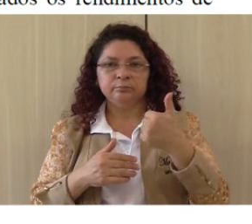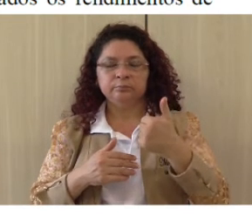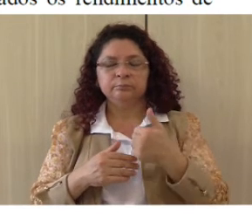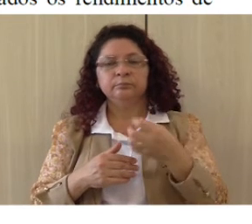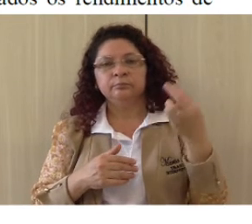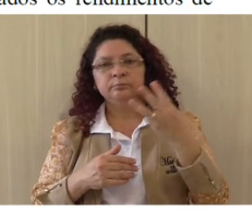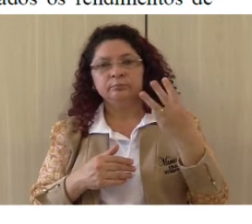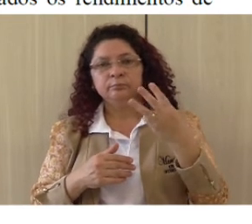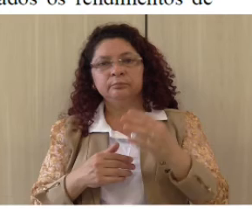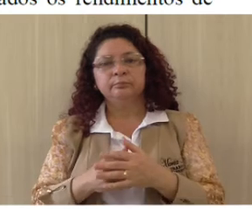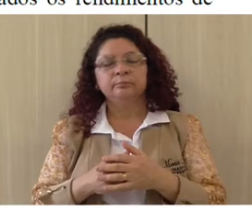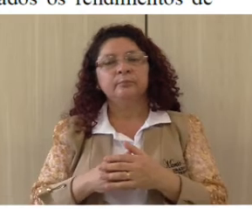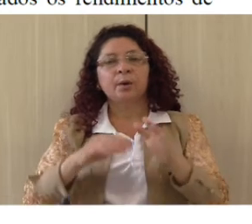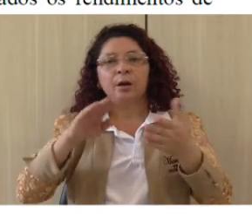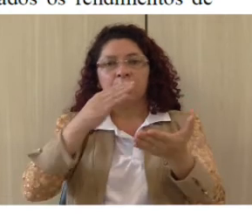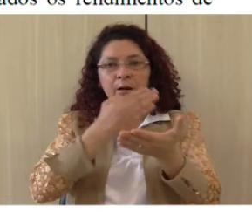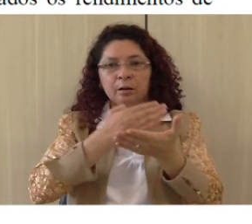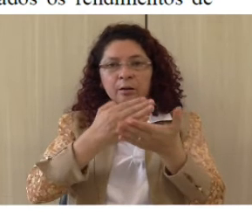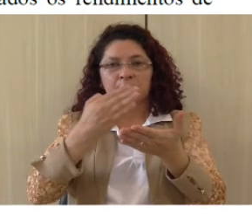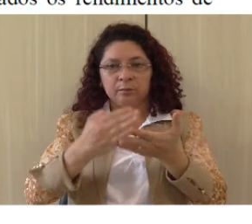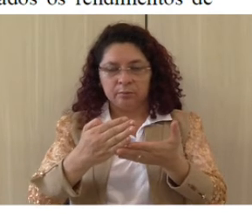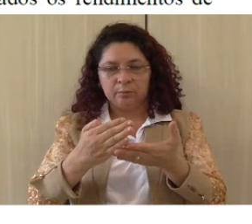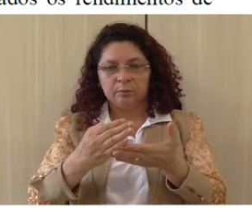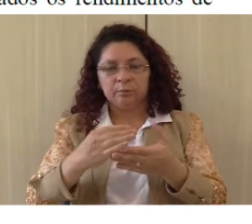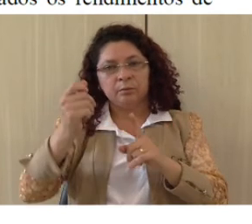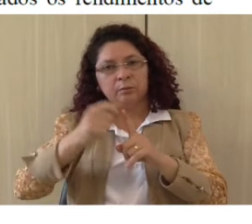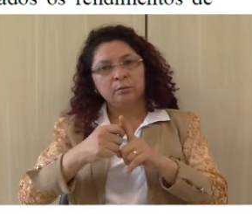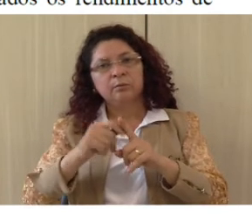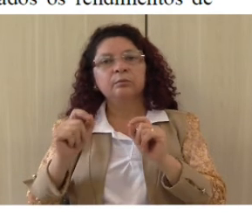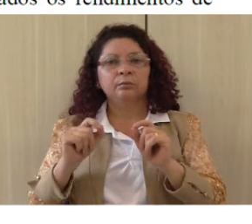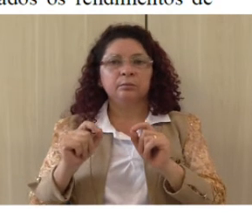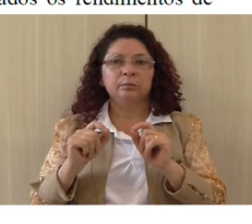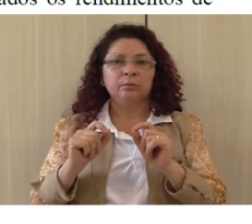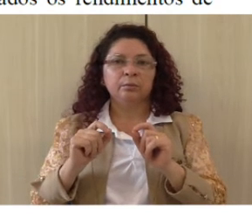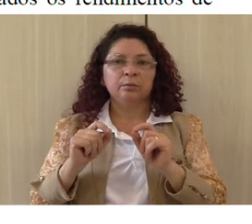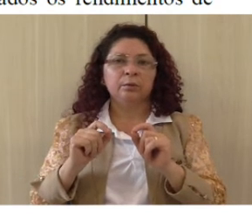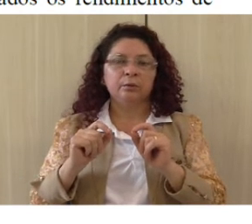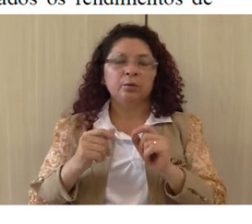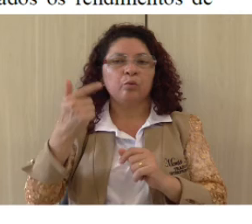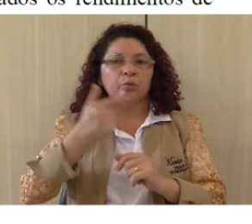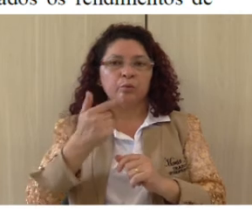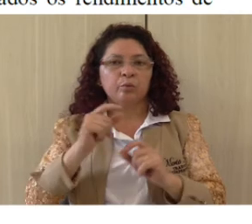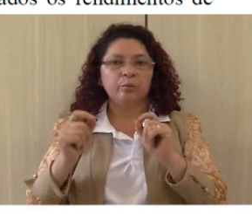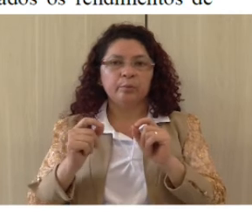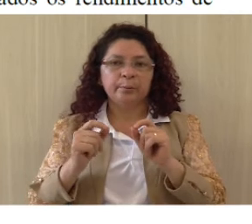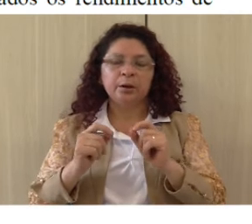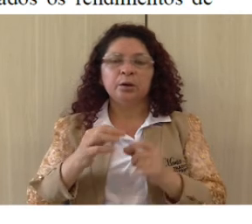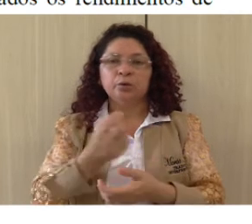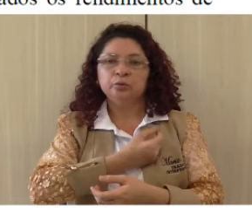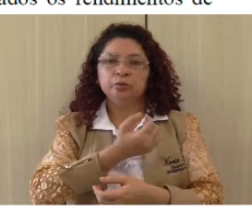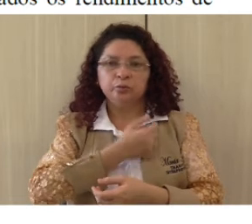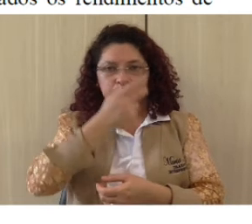Inciso 3º. Divide-se o valor apurado após a aplicação do disposto no inciso 2º pelo número de pessoas